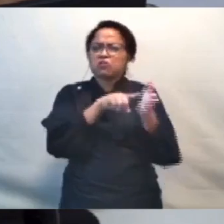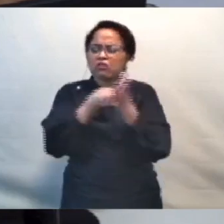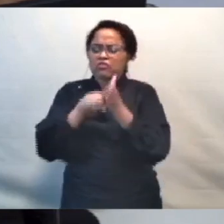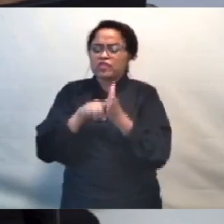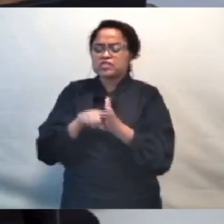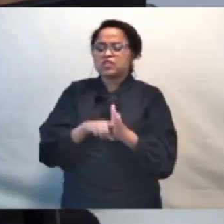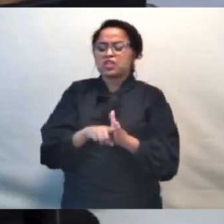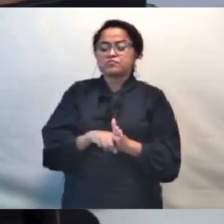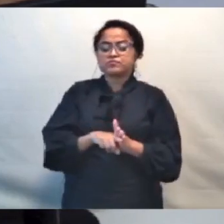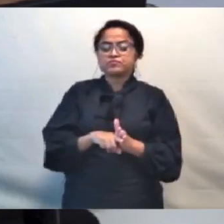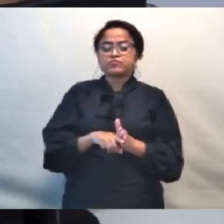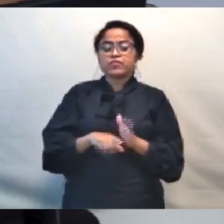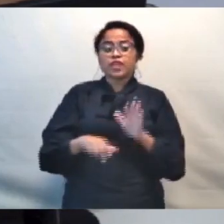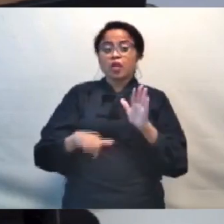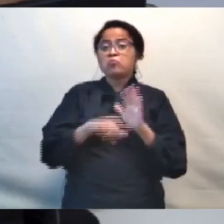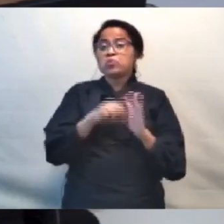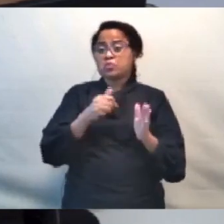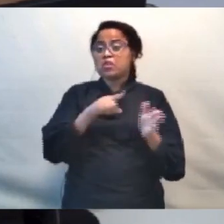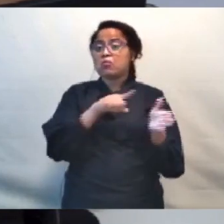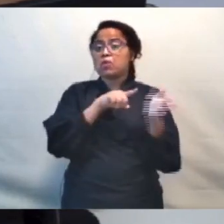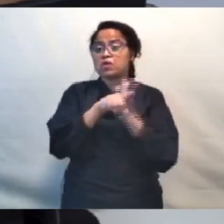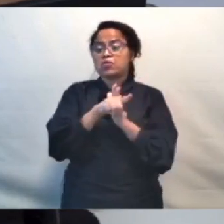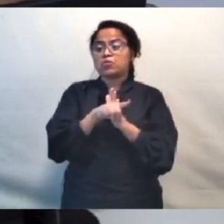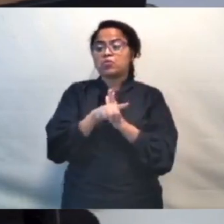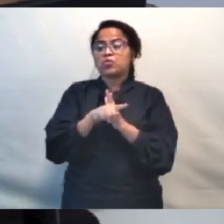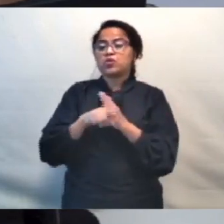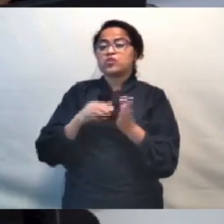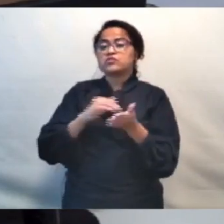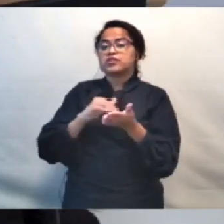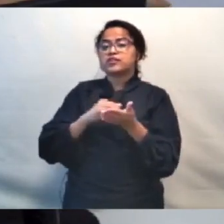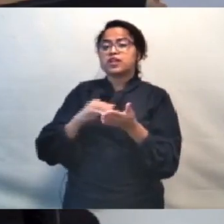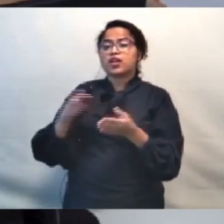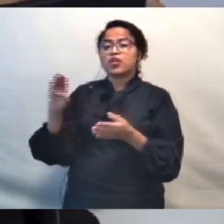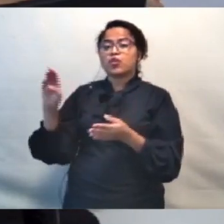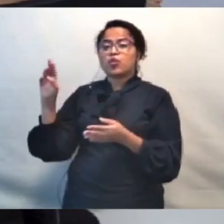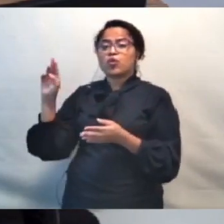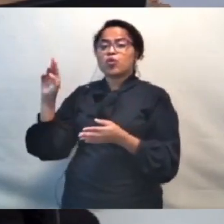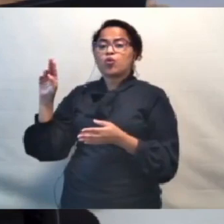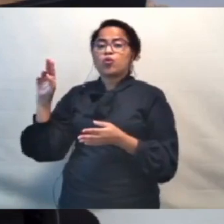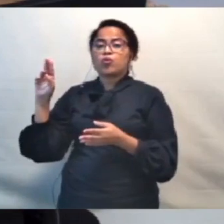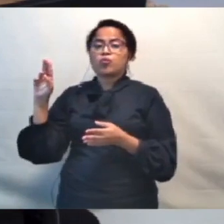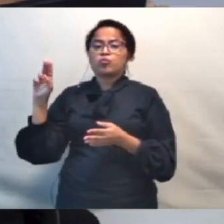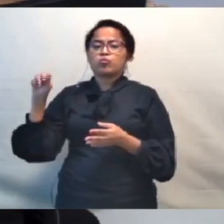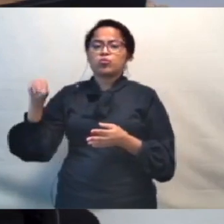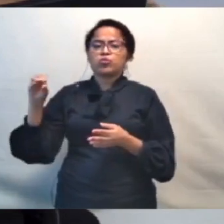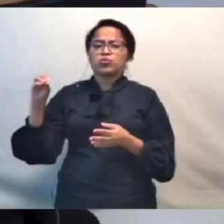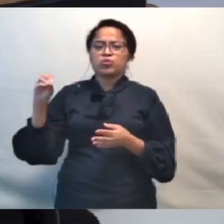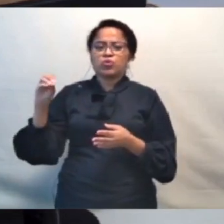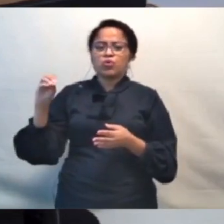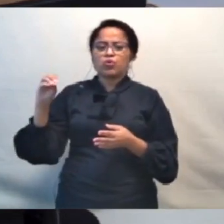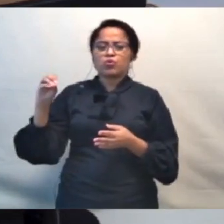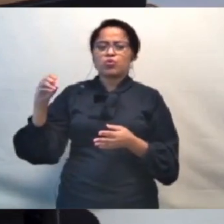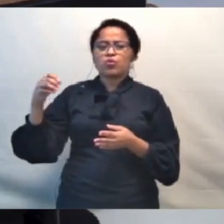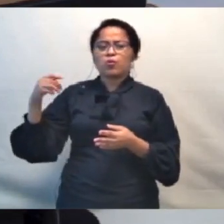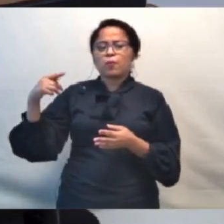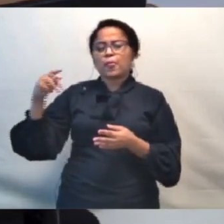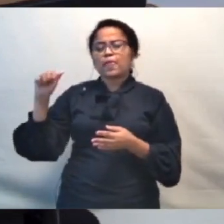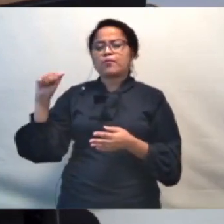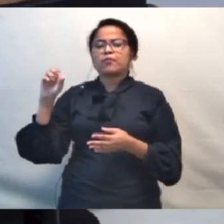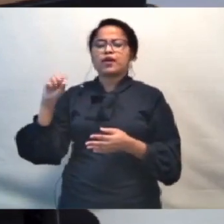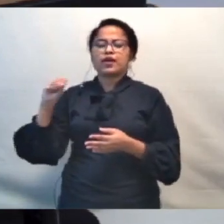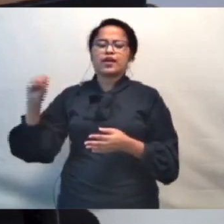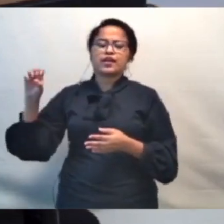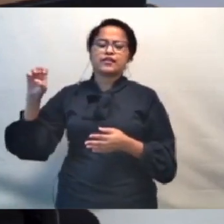Bruno Pacelli, porque, ao final do ano, foi veiculado, no início do ano, um superávit da prefeitura.